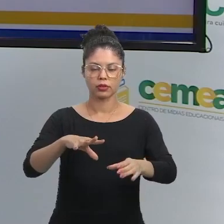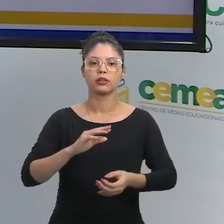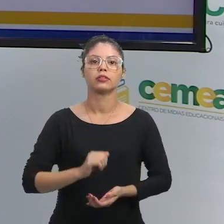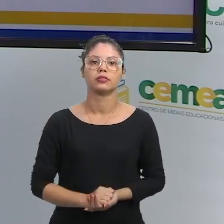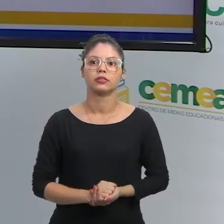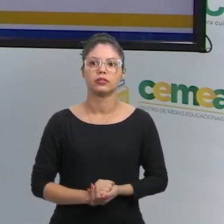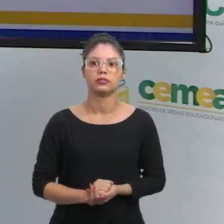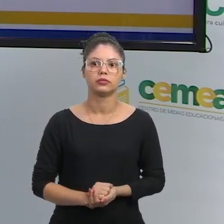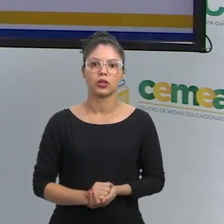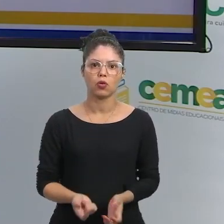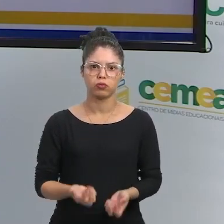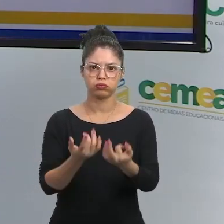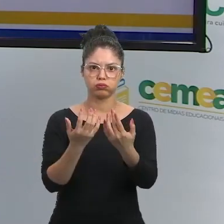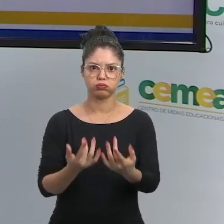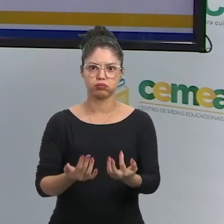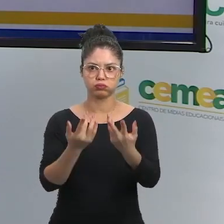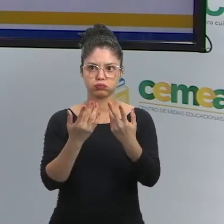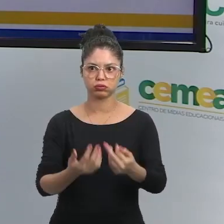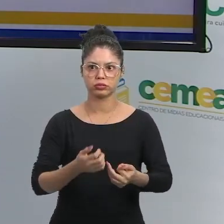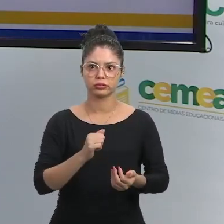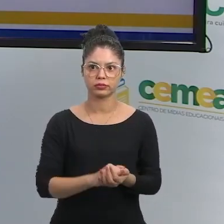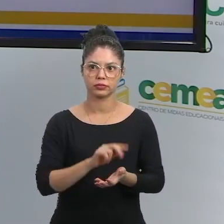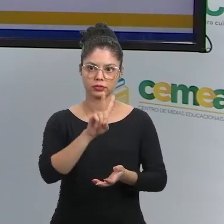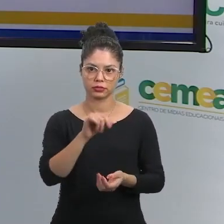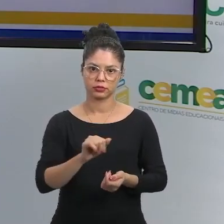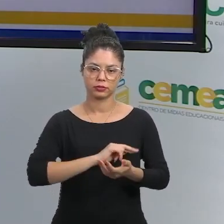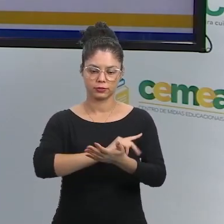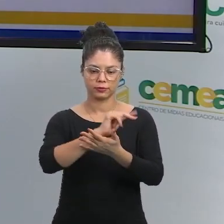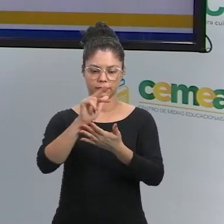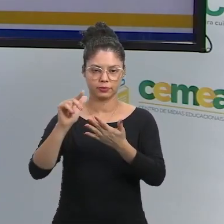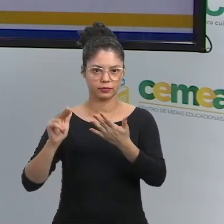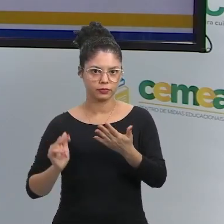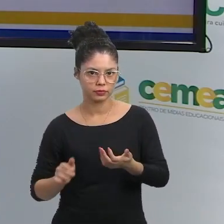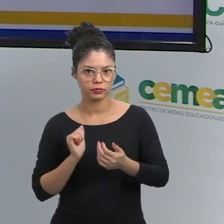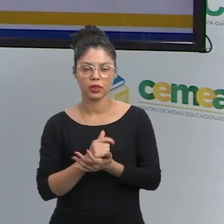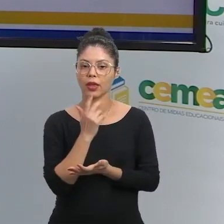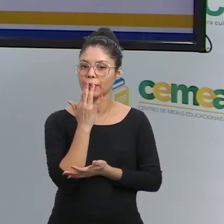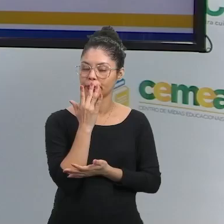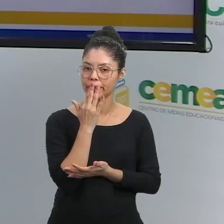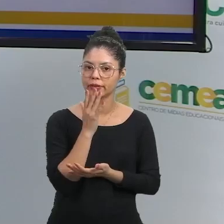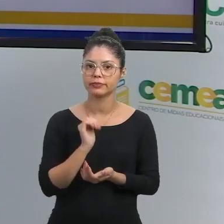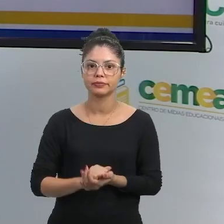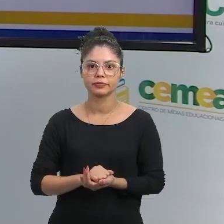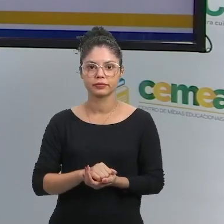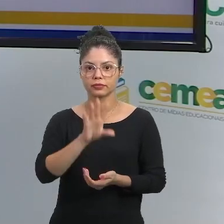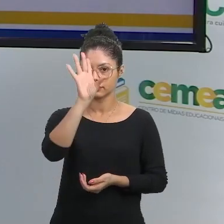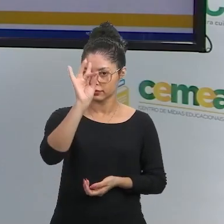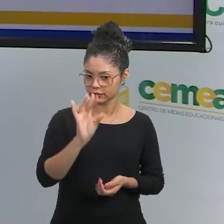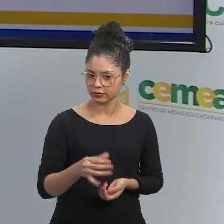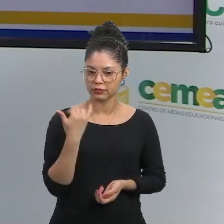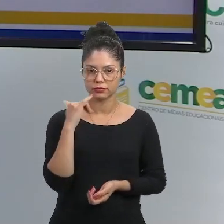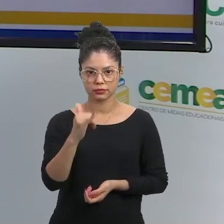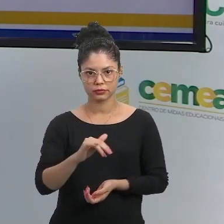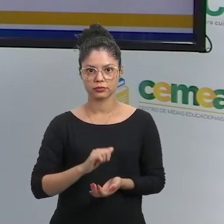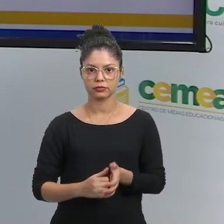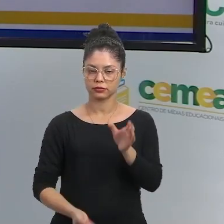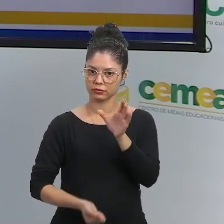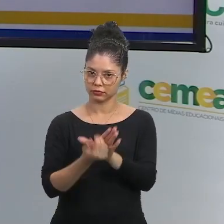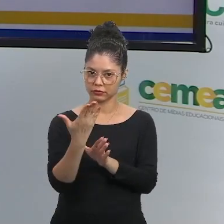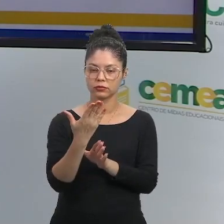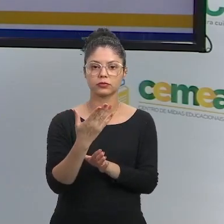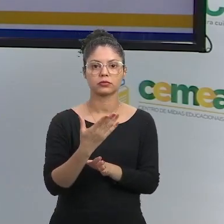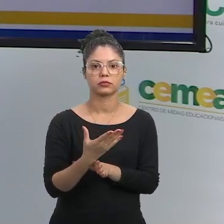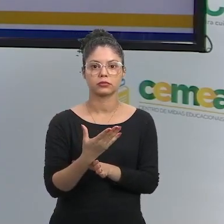no fogo, e aí o fogo ele vai variar essa coloração, Porque cada elemento ele vai emitir